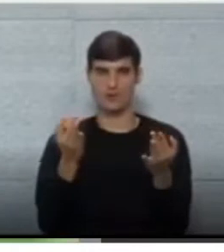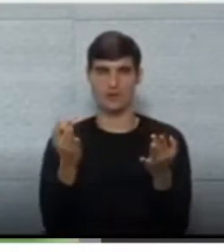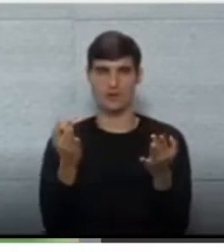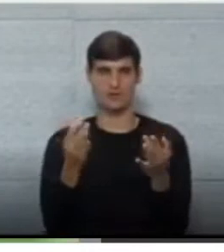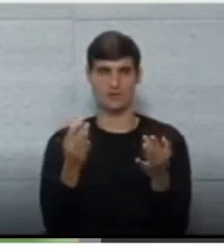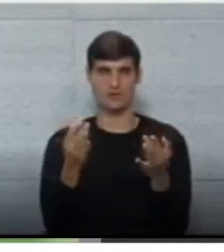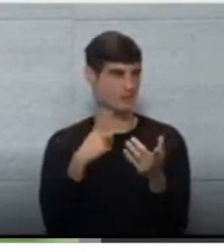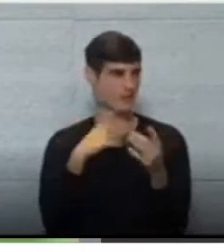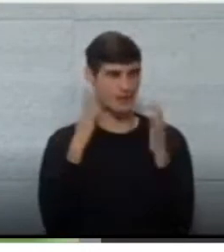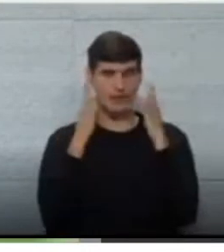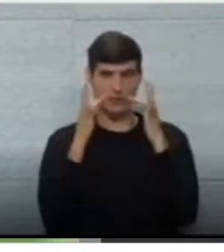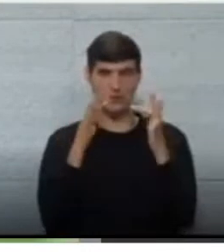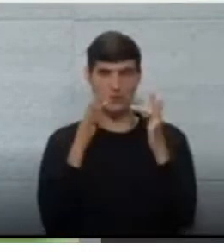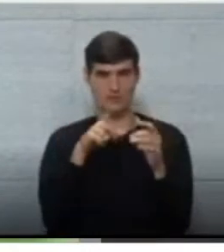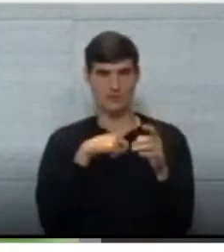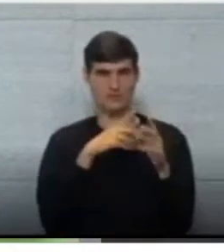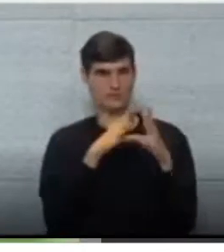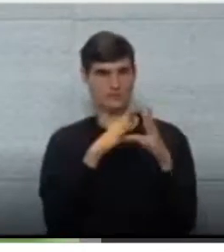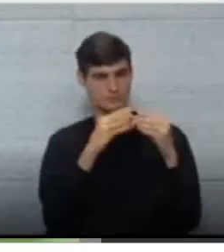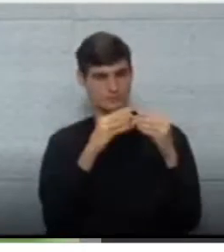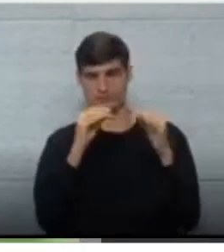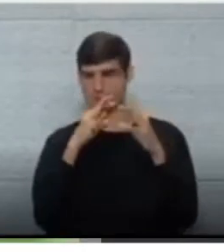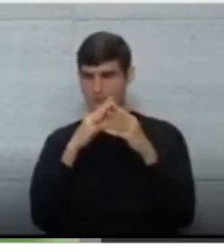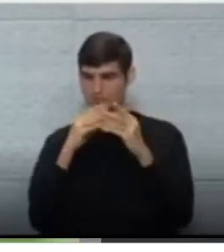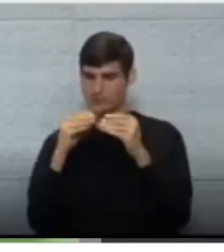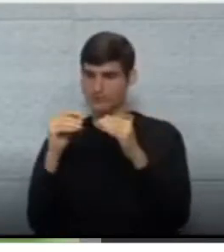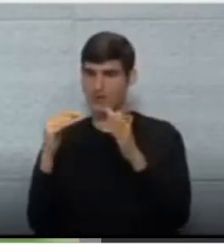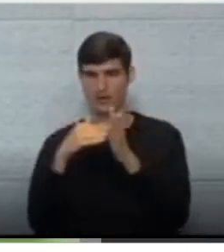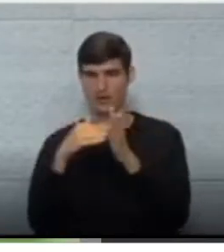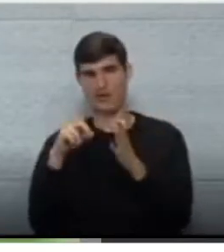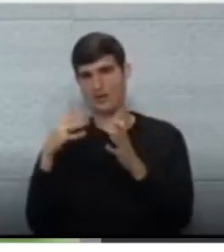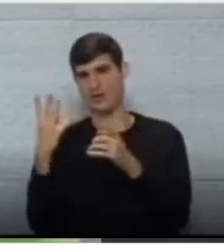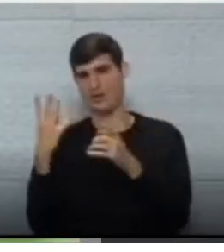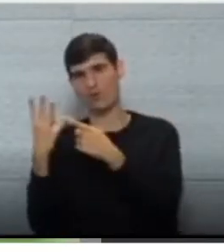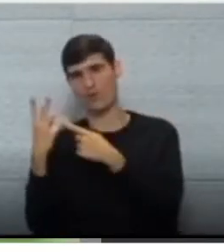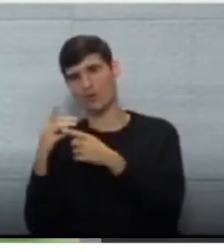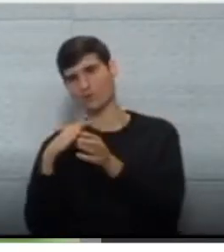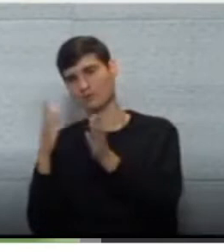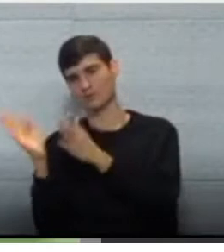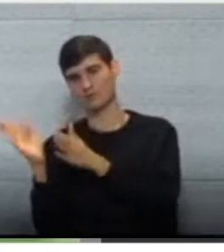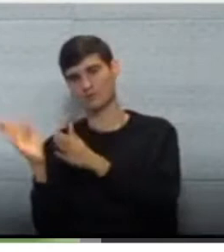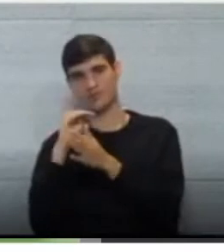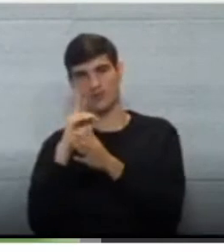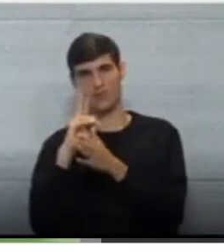fazemos, conforme a gente fez a diluição seriada, nós vamos chegar aí a uma concentração